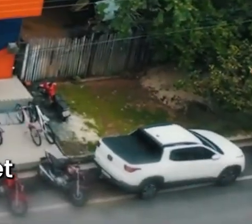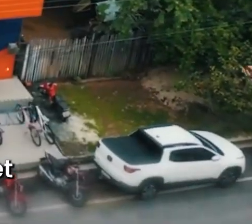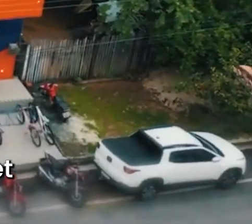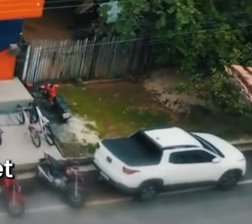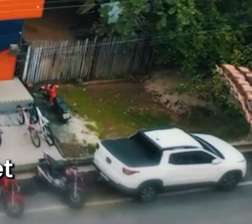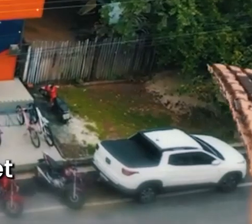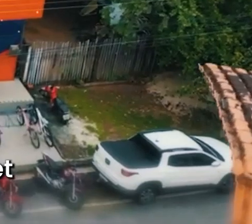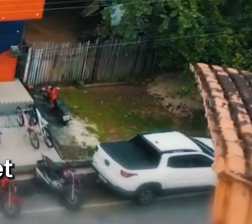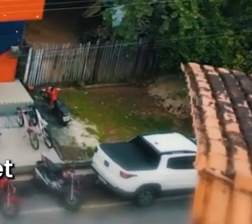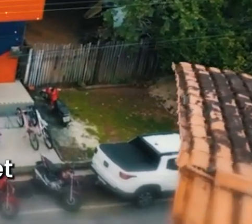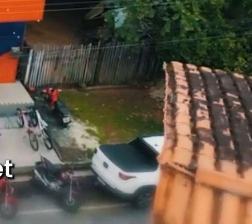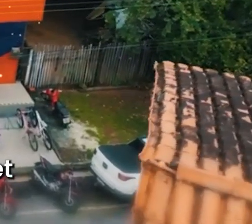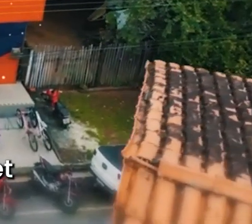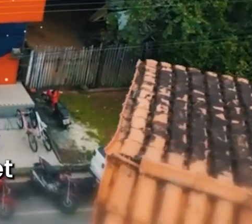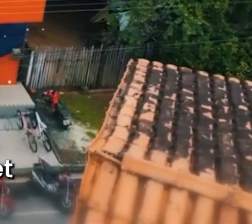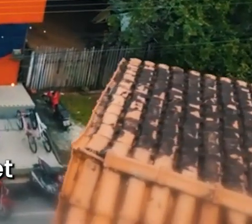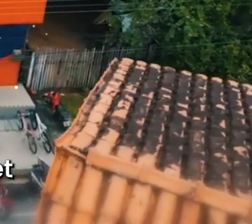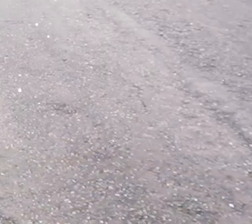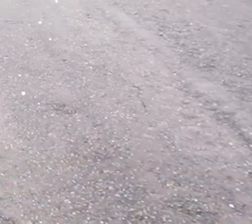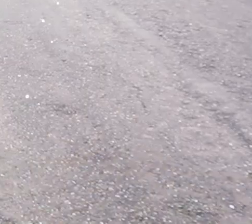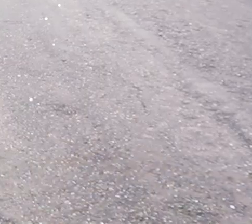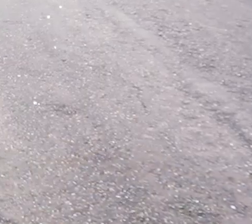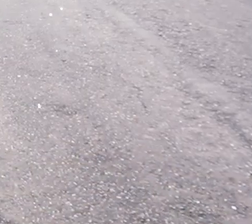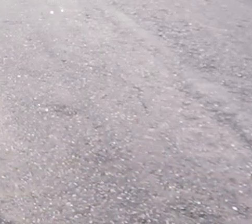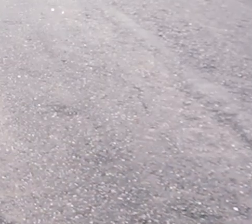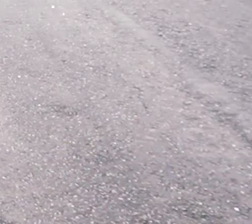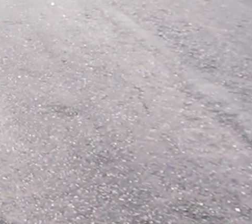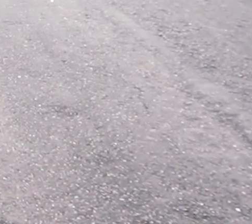nasceu a Sol, provedor de internet.